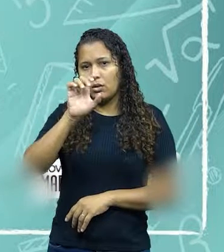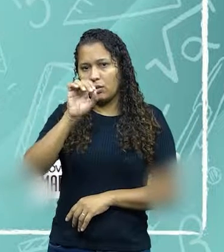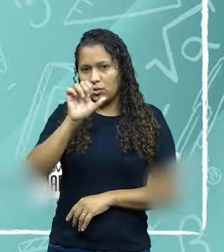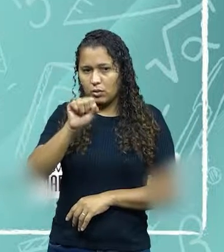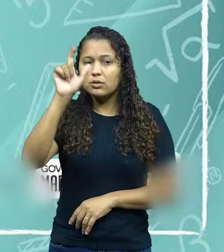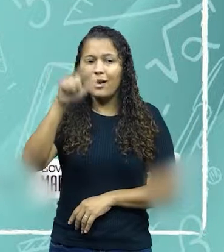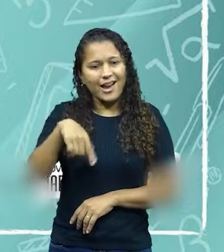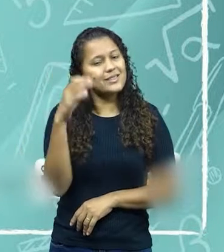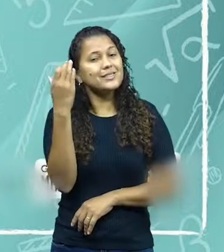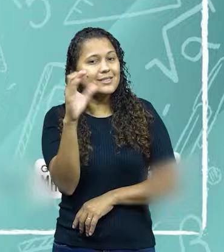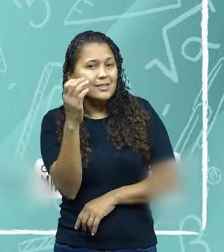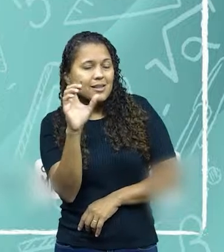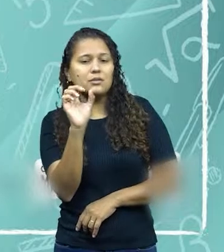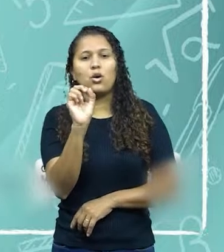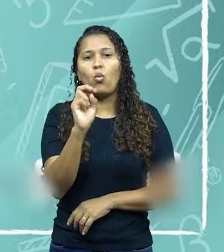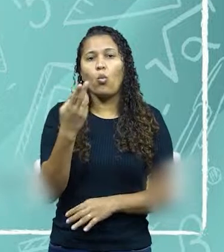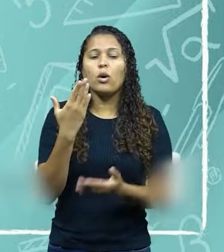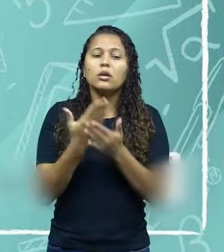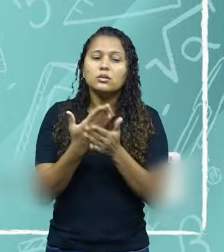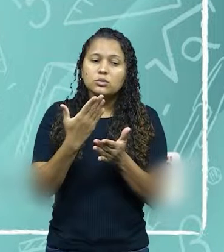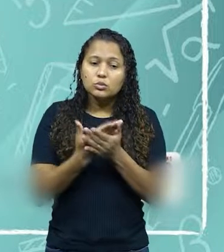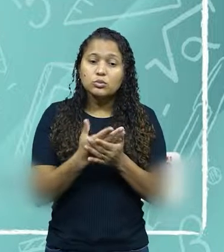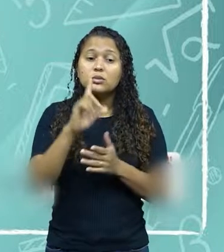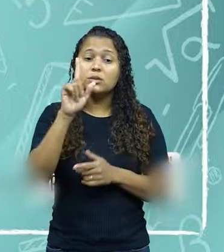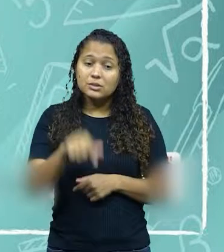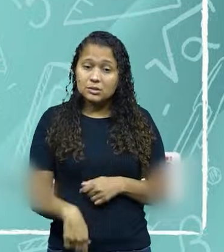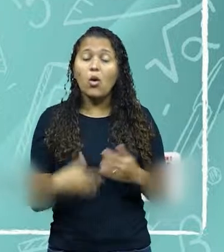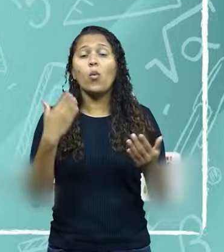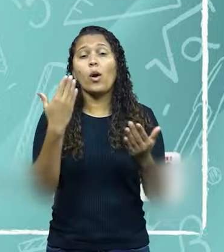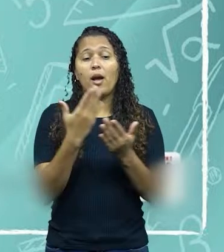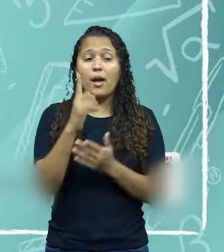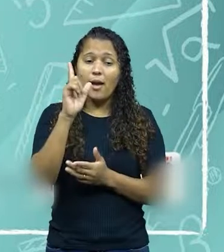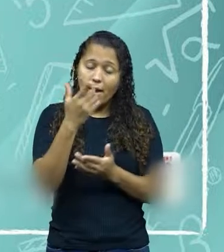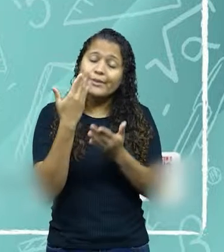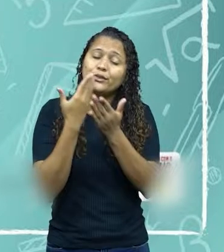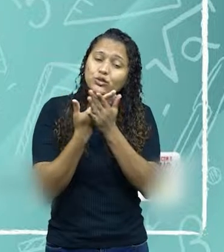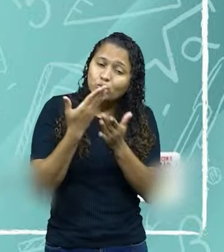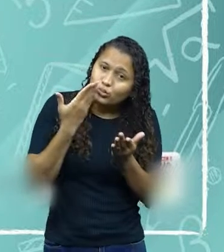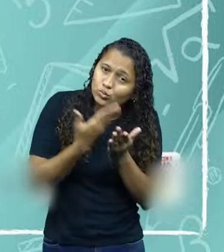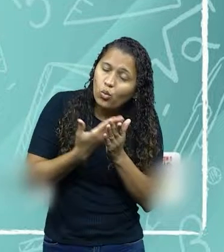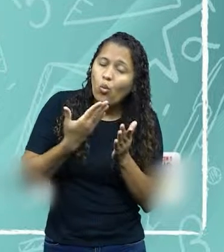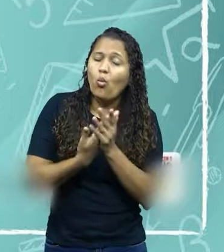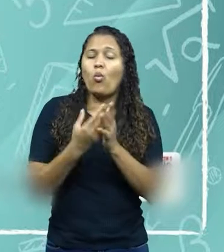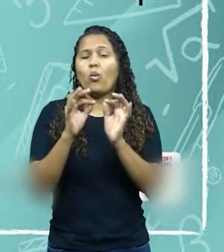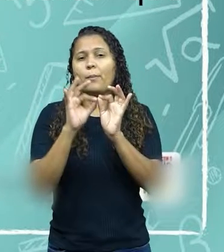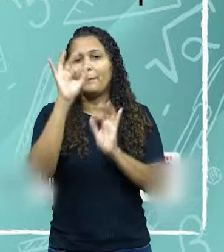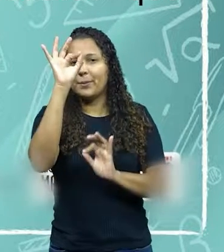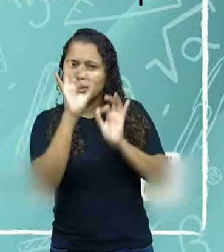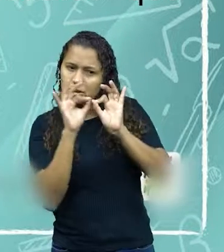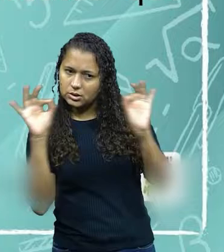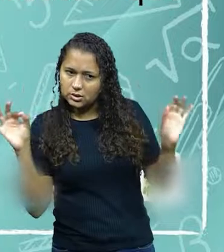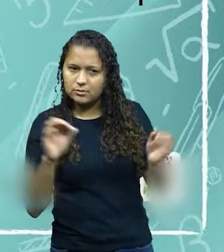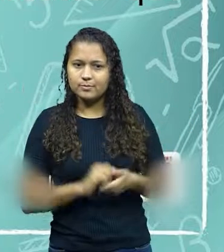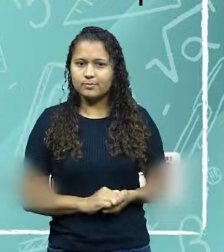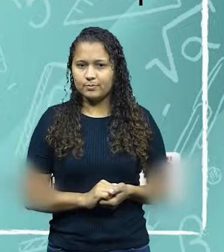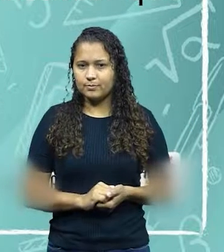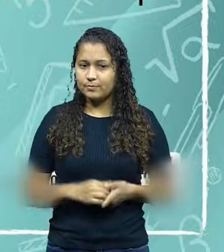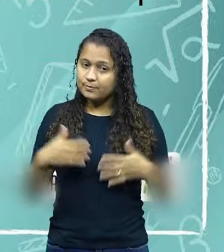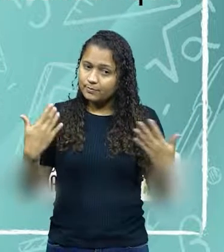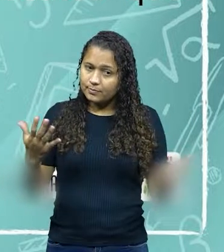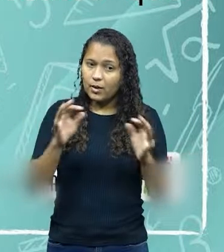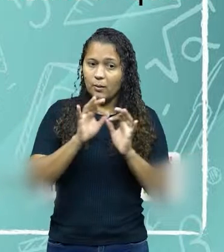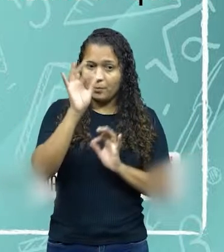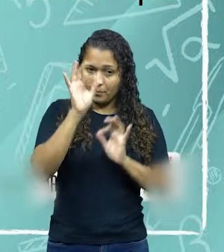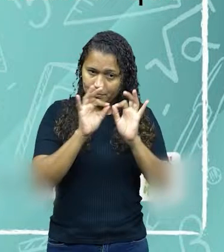a metrologia é o estudo das medições, o estudo das medidas. A metrologia, ela